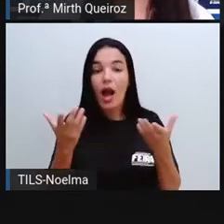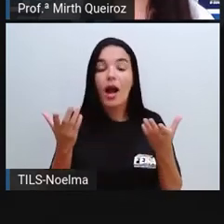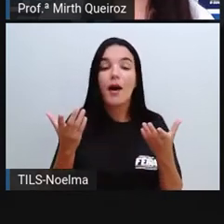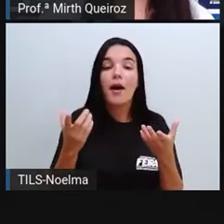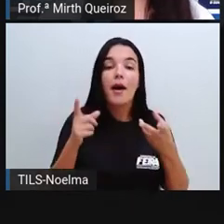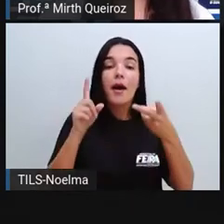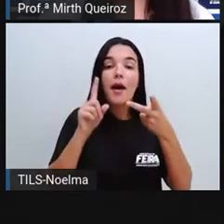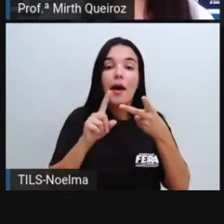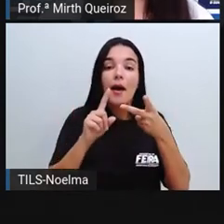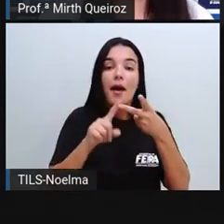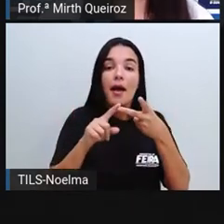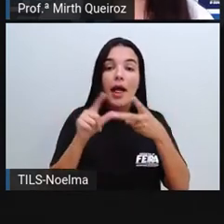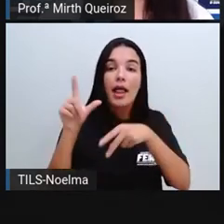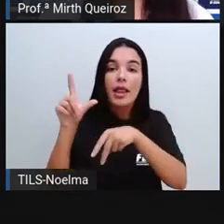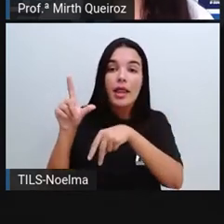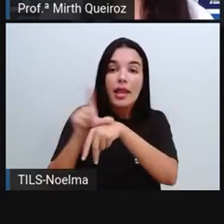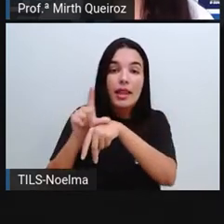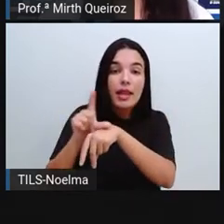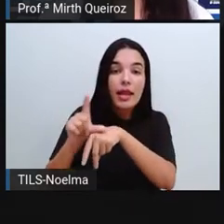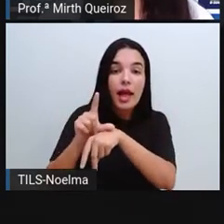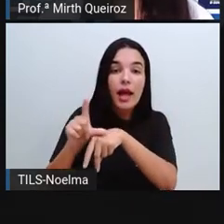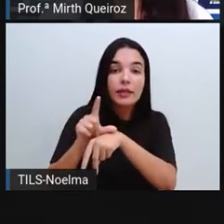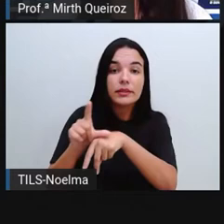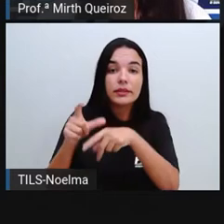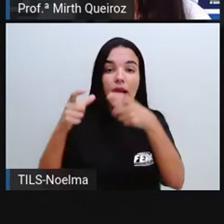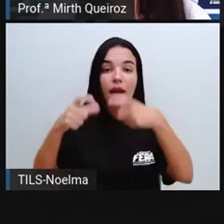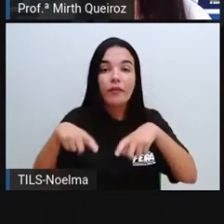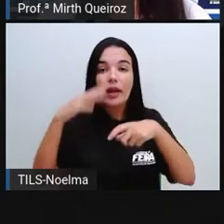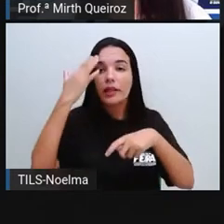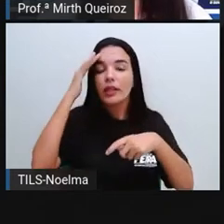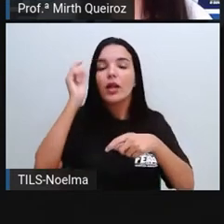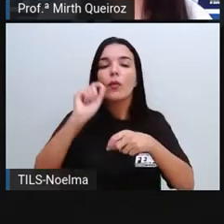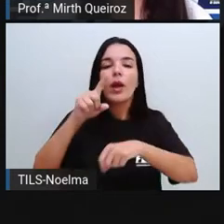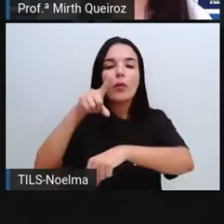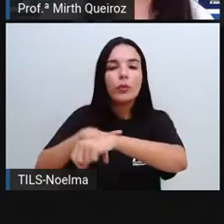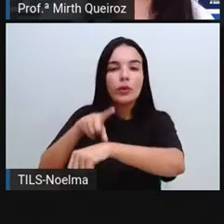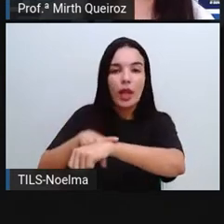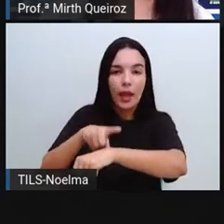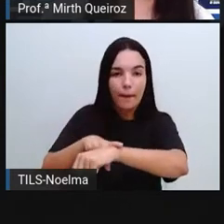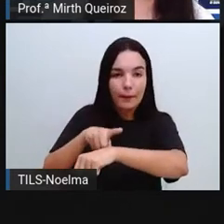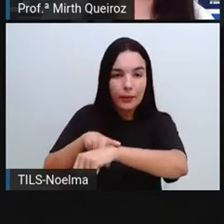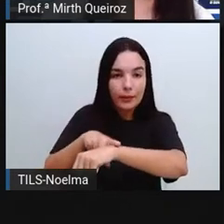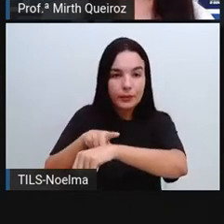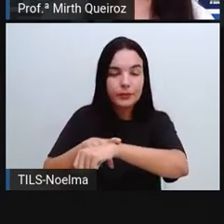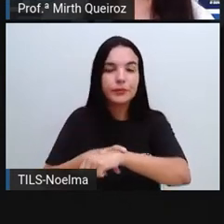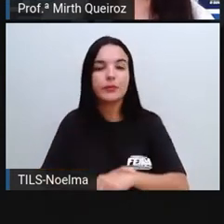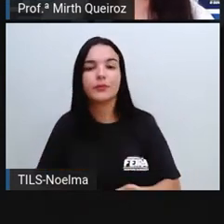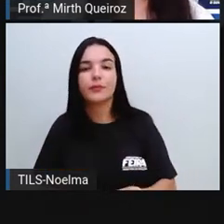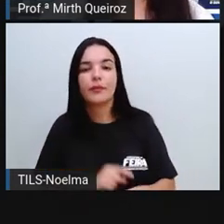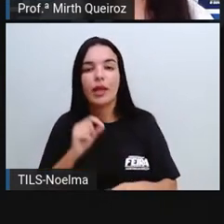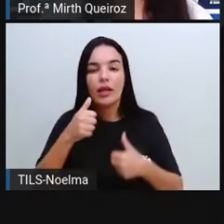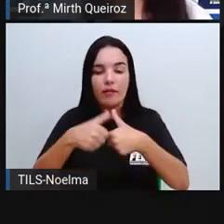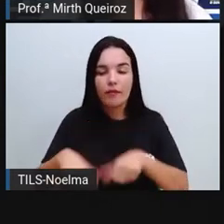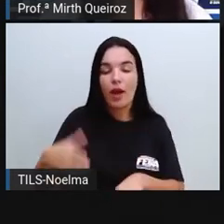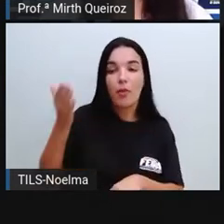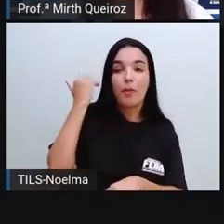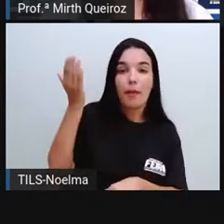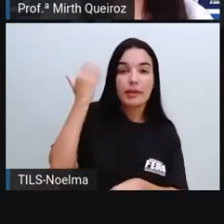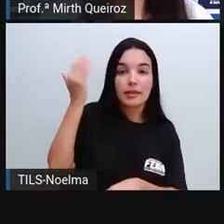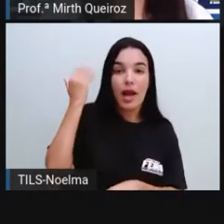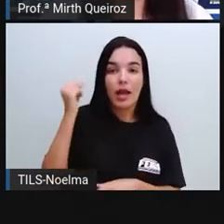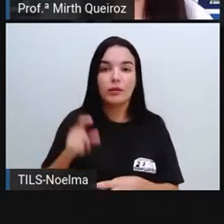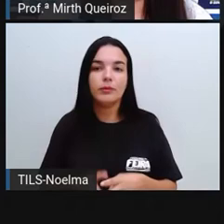De lilás, a gente vai entender qual foi o tempo que aconteceu, né? Que vai estar no passado, vocês vão